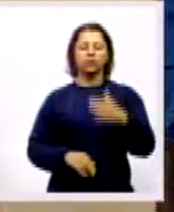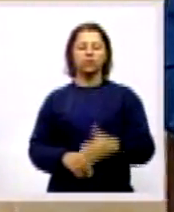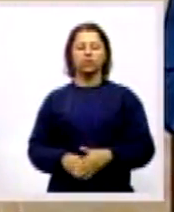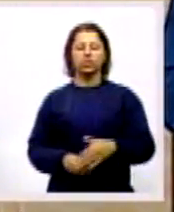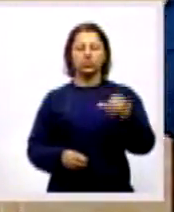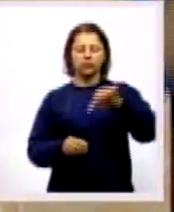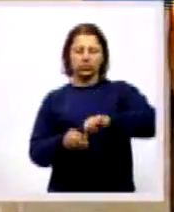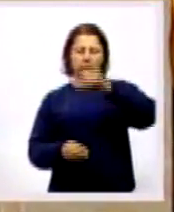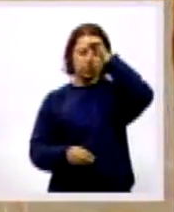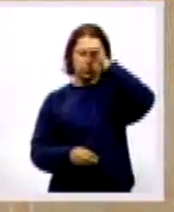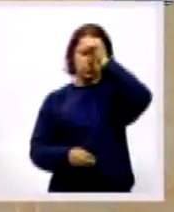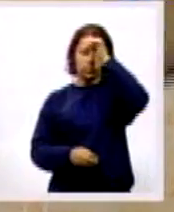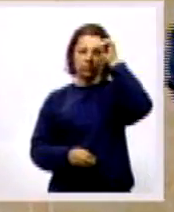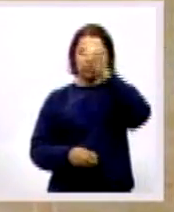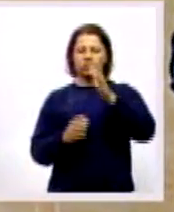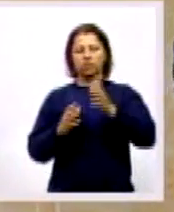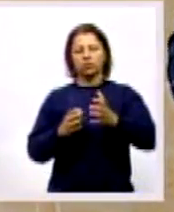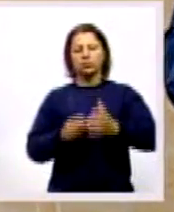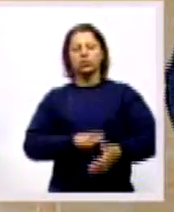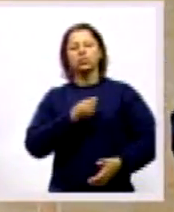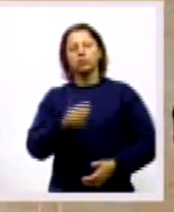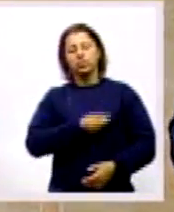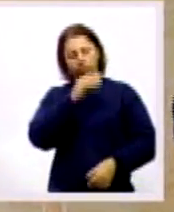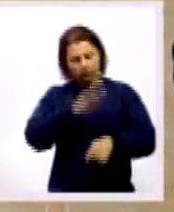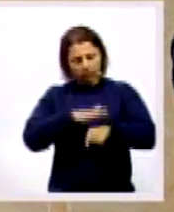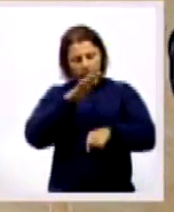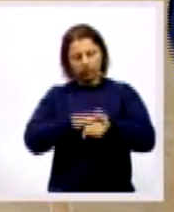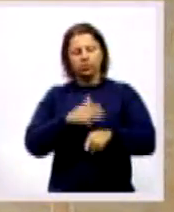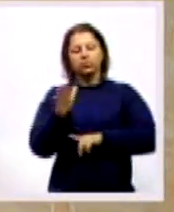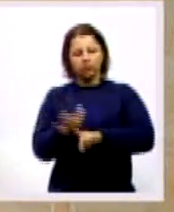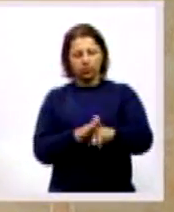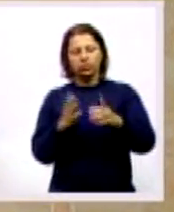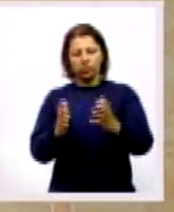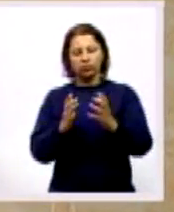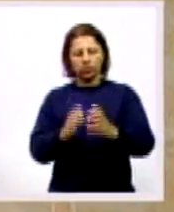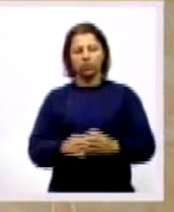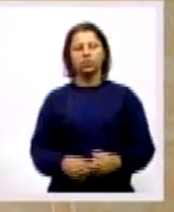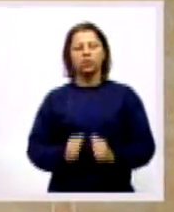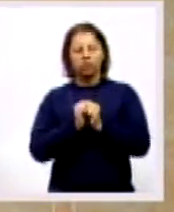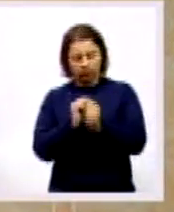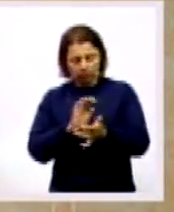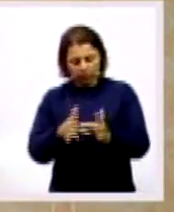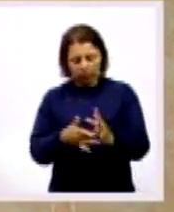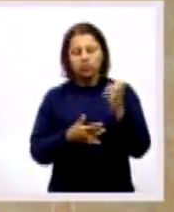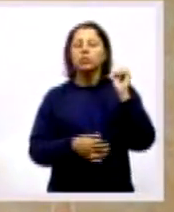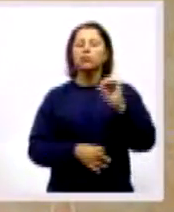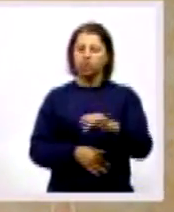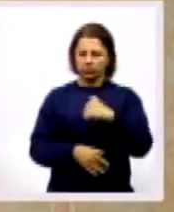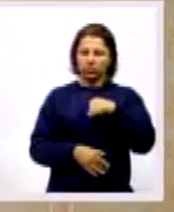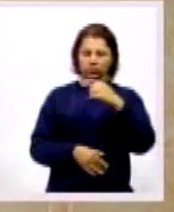você quer continuar colocando o sabor de Deus na sua vida? É isso mesmo que você quer? Quero.